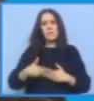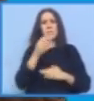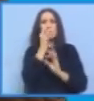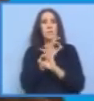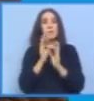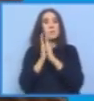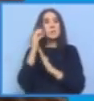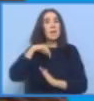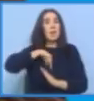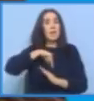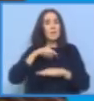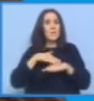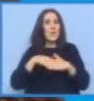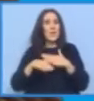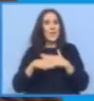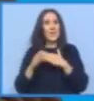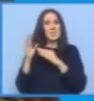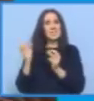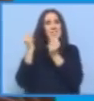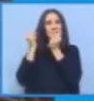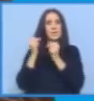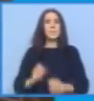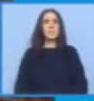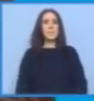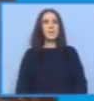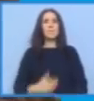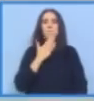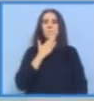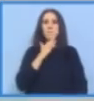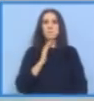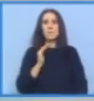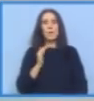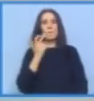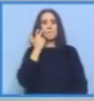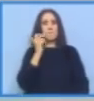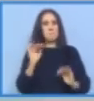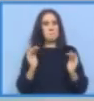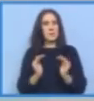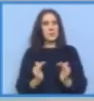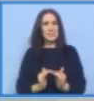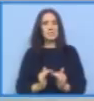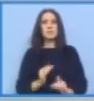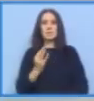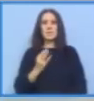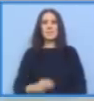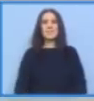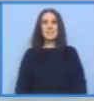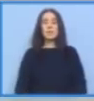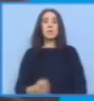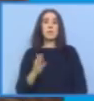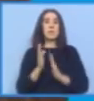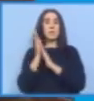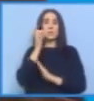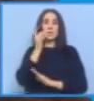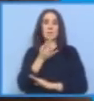mas é Deus que está em nós que as faz. Ele é que nos salva. Seremos um bocadinho menos autossuficientes, ou menos convencidos também. Exato, perceber que Deus realmente é